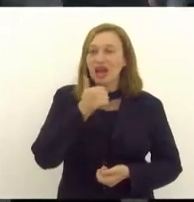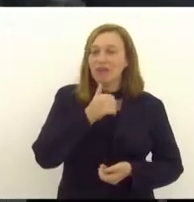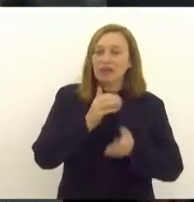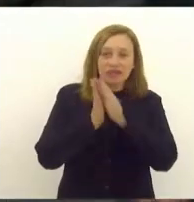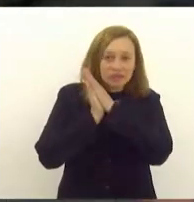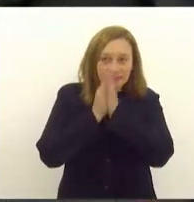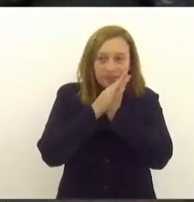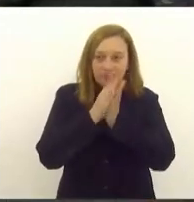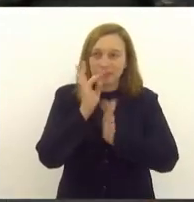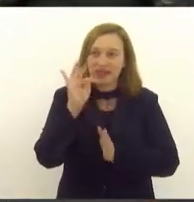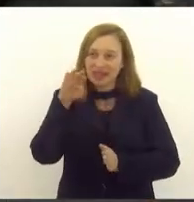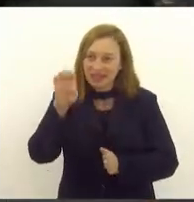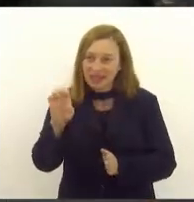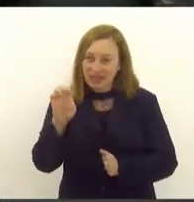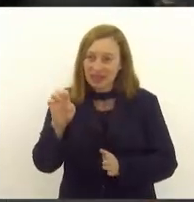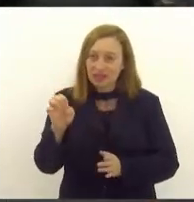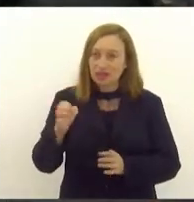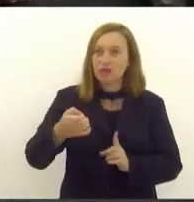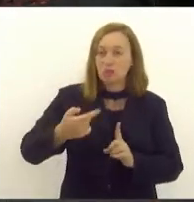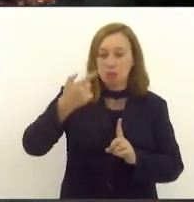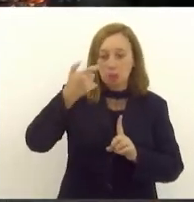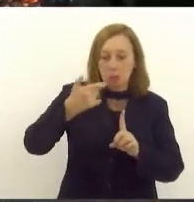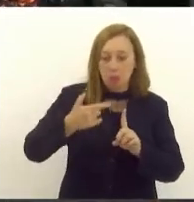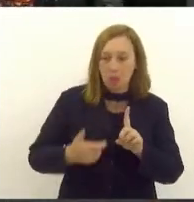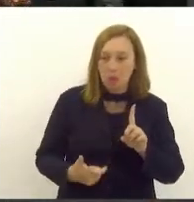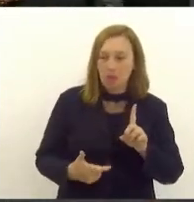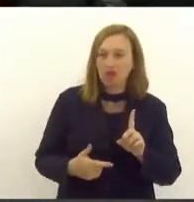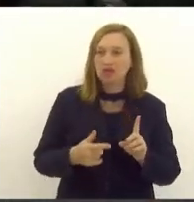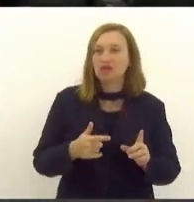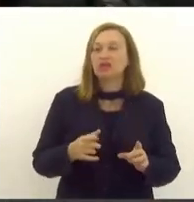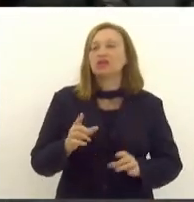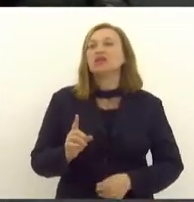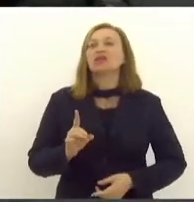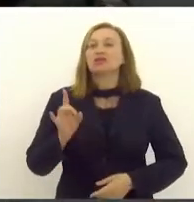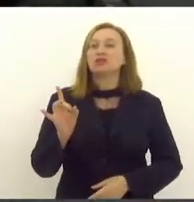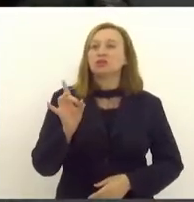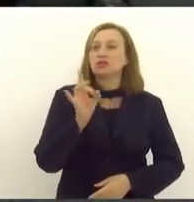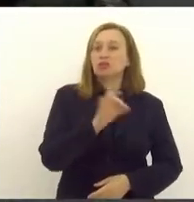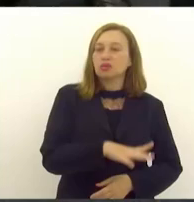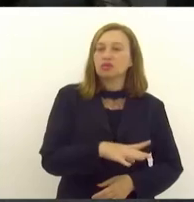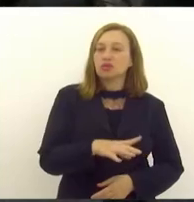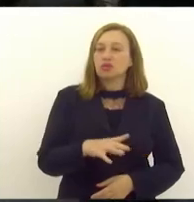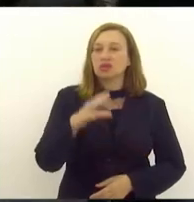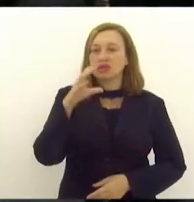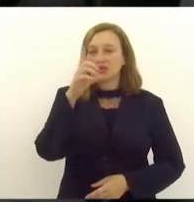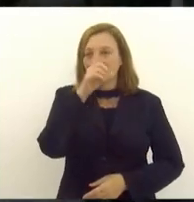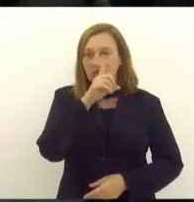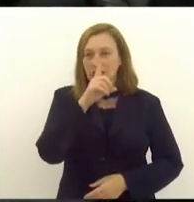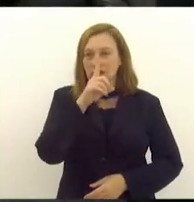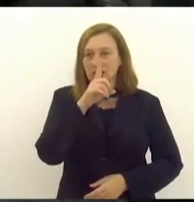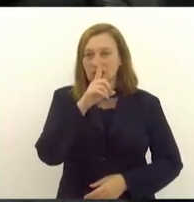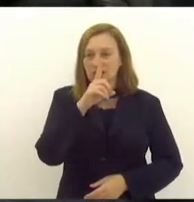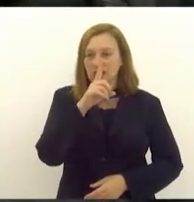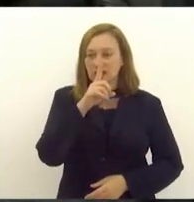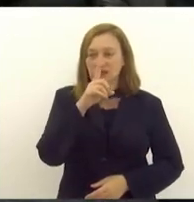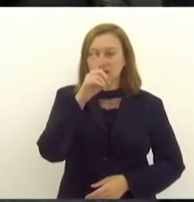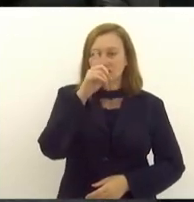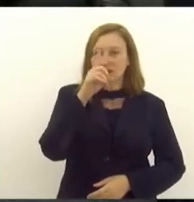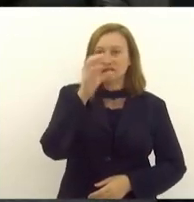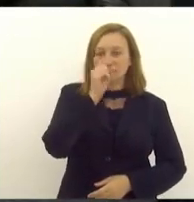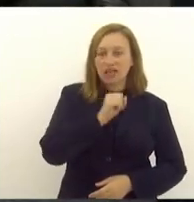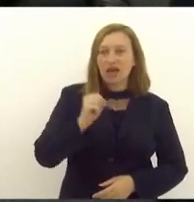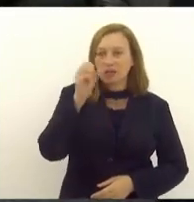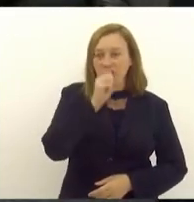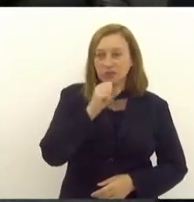Bernadete brutalmente assassinado nesse último final de semana deixar aqui a minha solidariedade